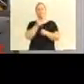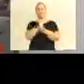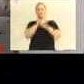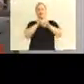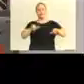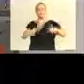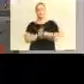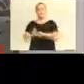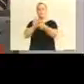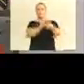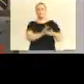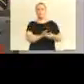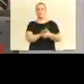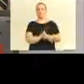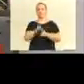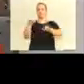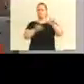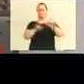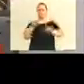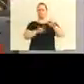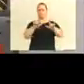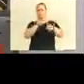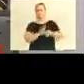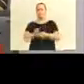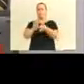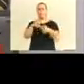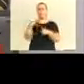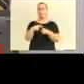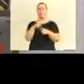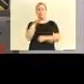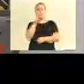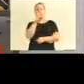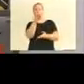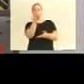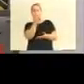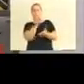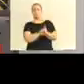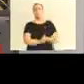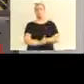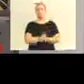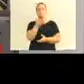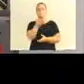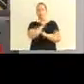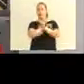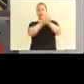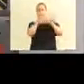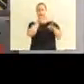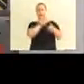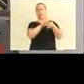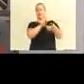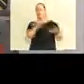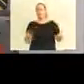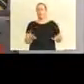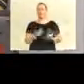mais transparente do que a imprensa no nosso país e nossa cidade, eu o desconheço. E quero dizer aqui,